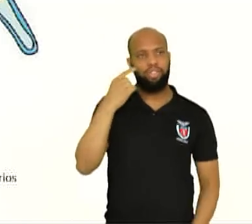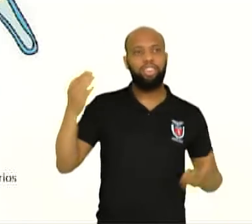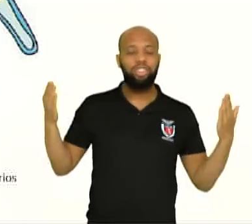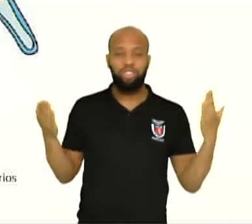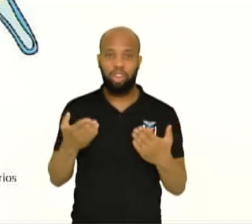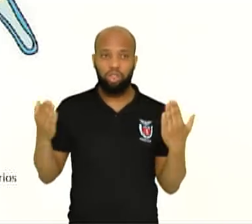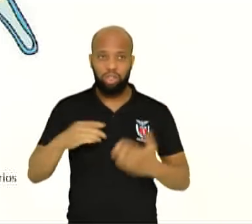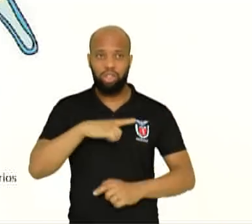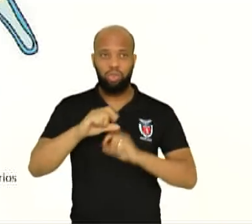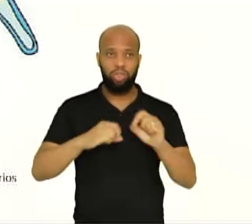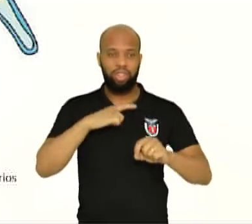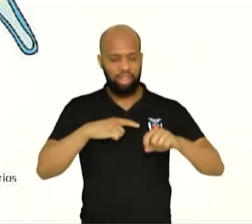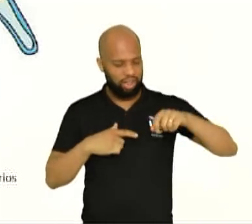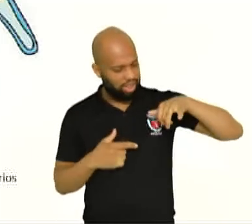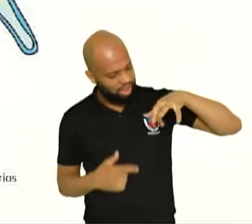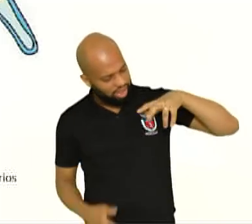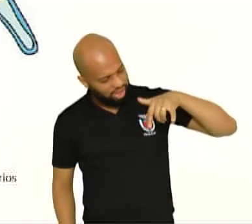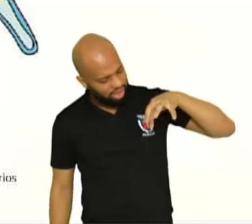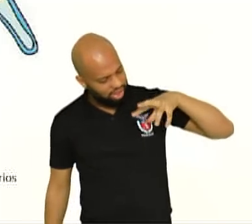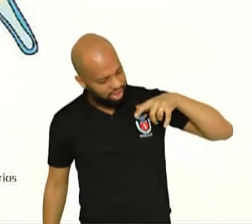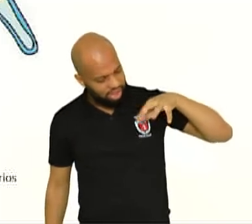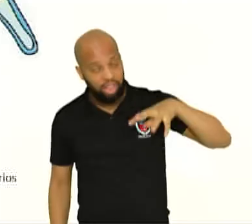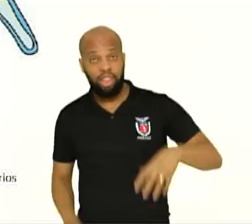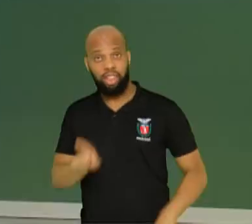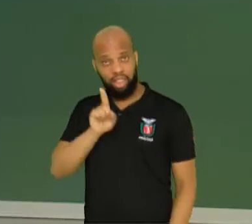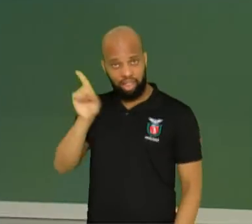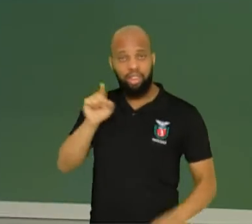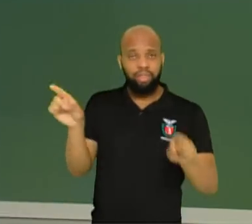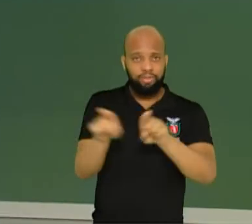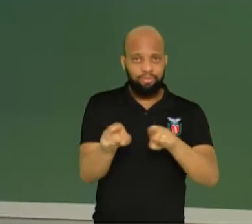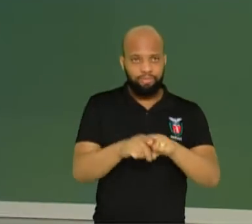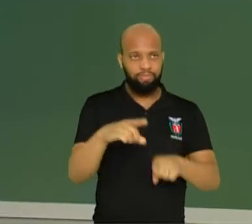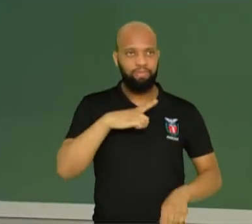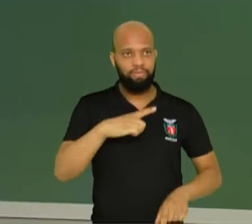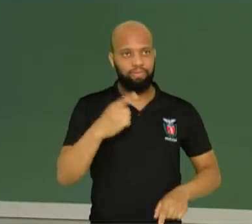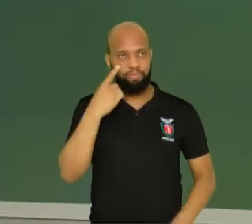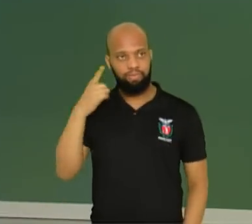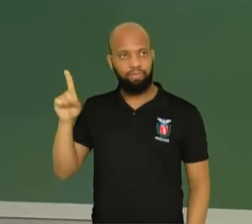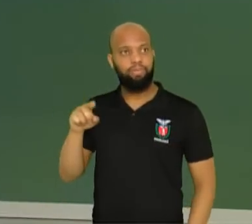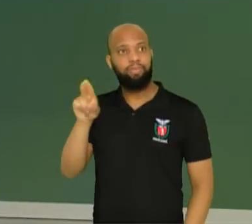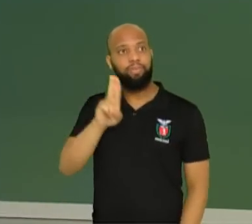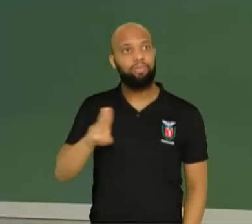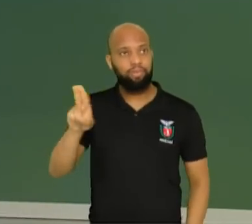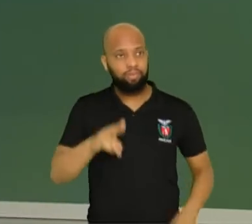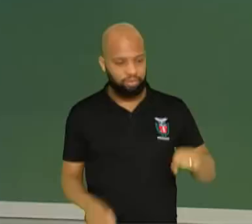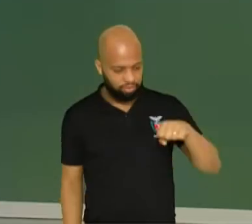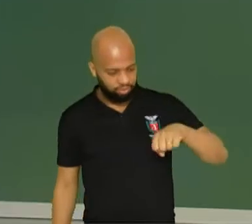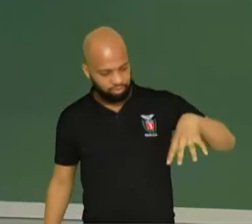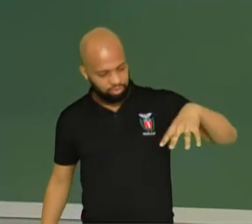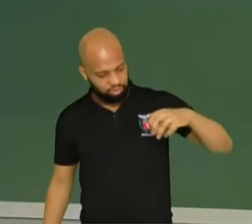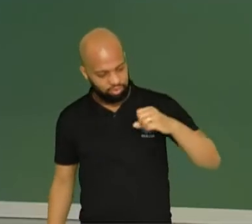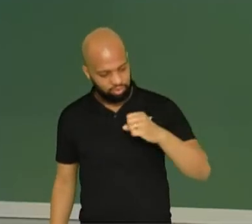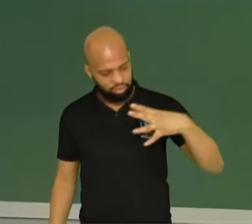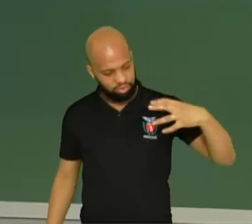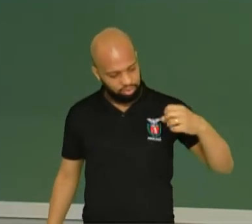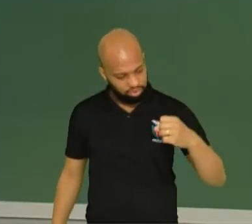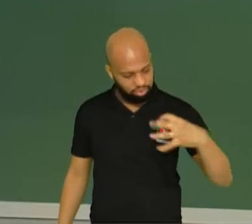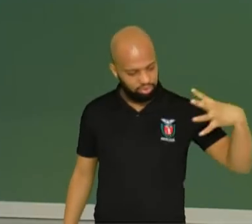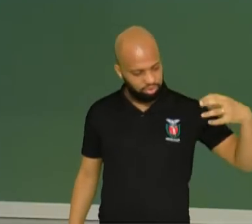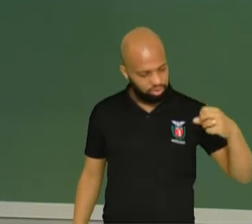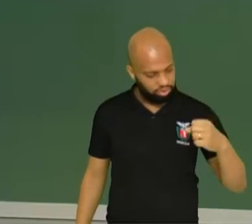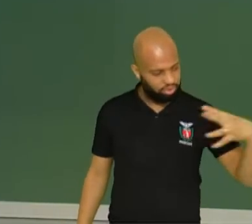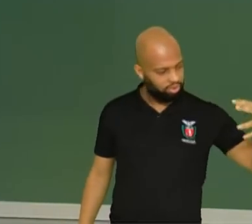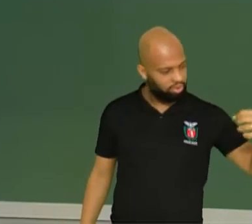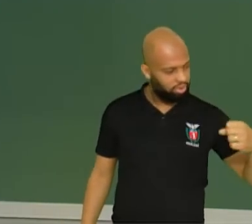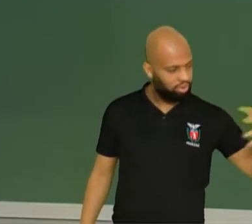esses animais eles têm tentáculos, a medusa também tem. A gente consegue ver aqui no GIF, ó, que ela usa o tentáculo para se movimentar.